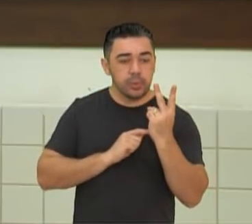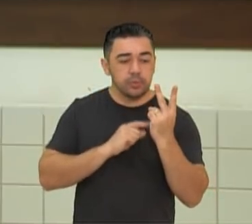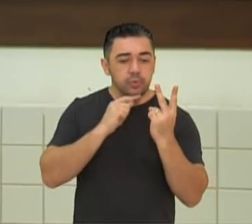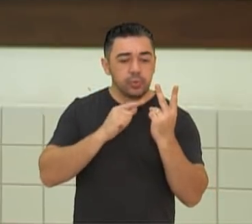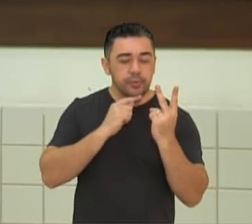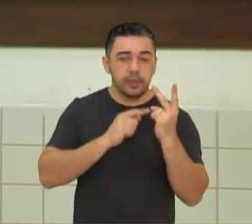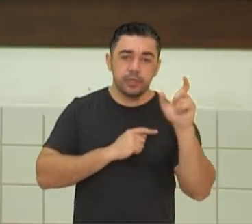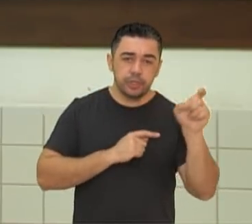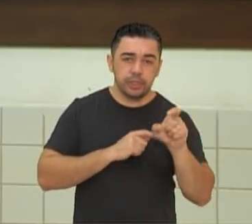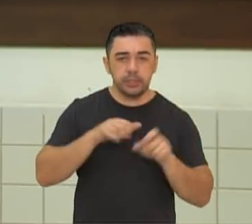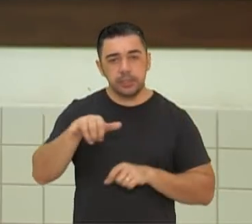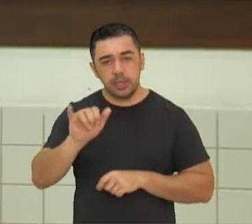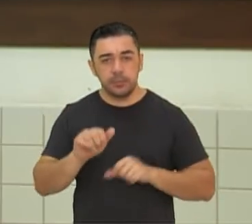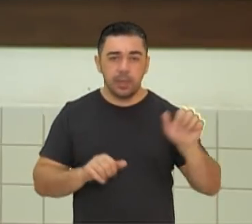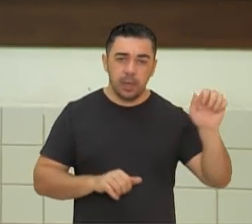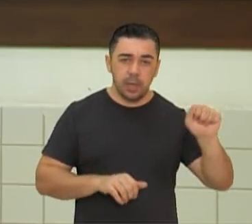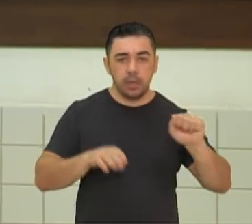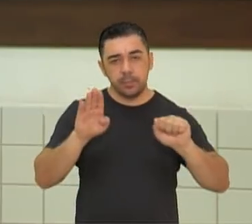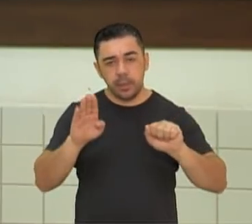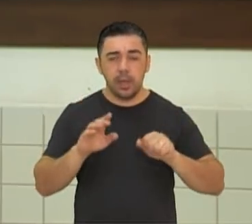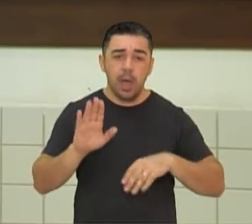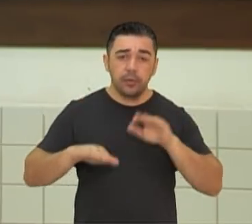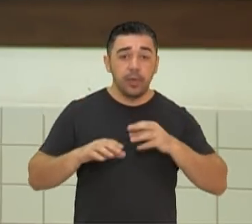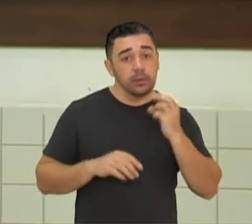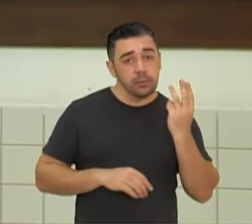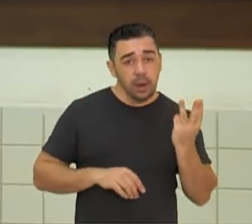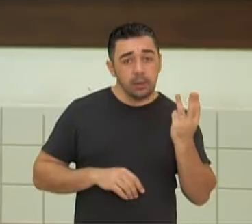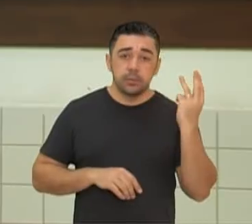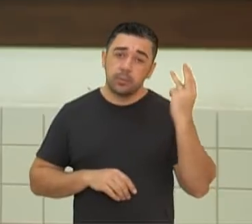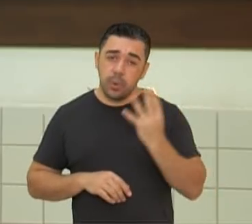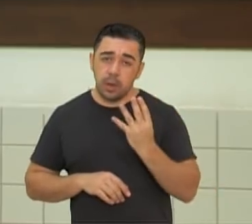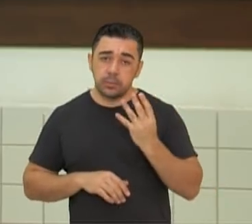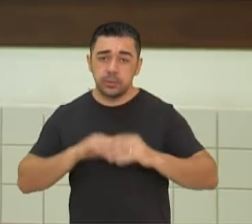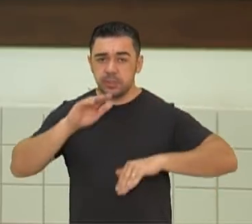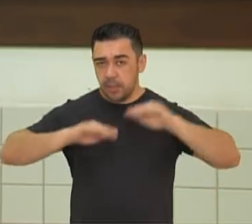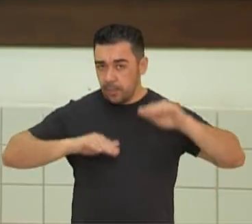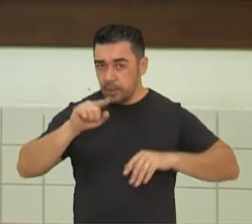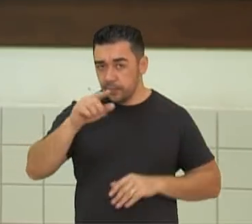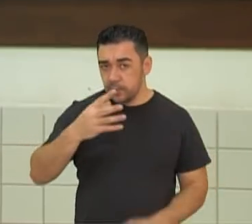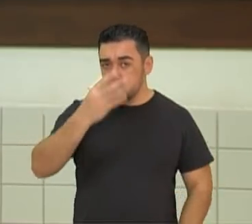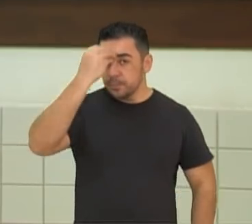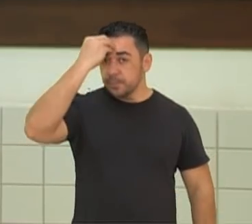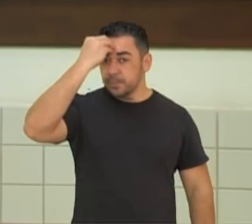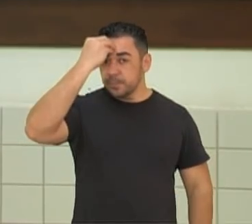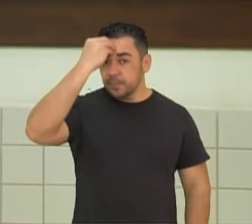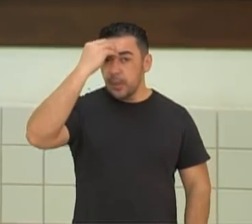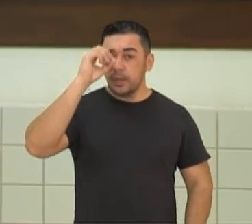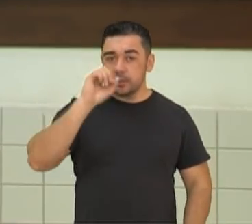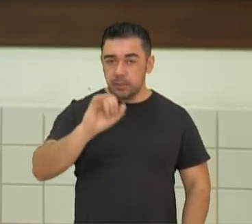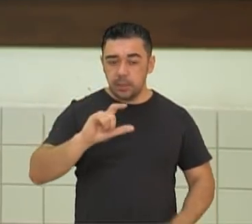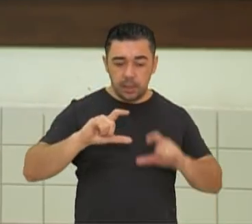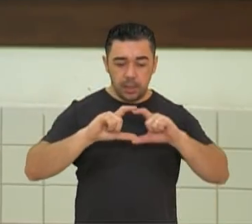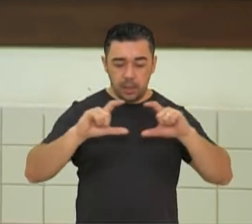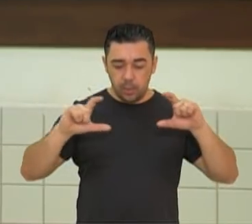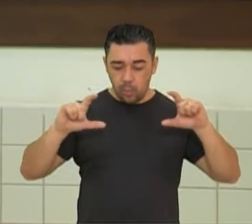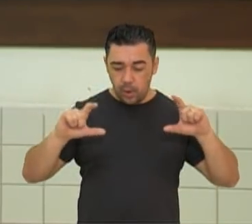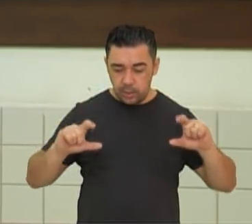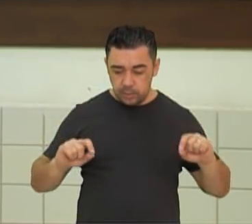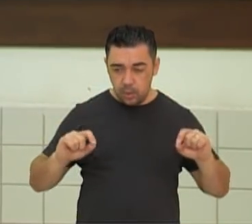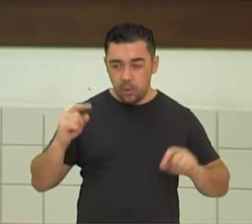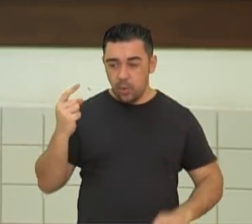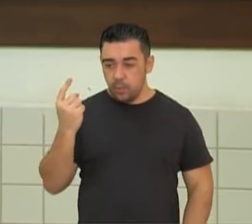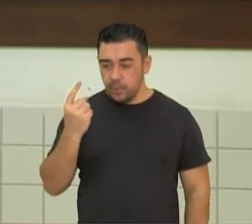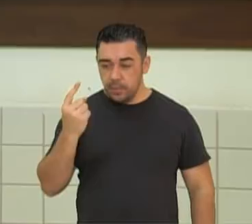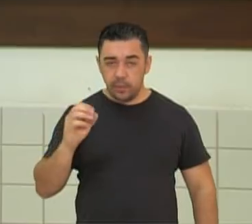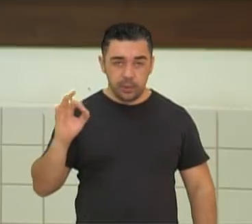existem situações, problema, em que você pode precisar de três, quatro incógnitas, certo? Tenha isso em mente. E se é do primeiro grau, significa o quê? Que nós não